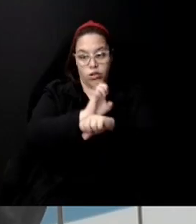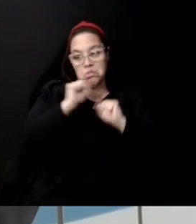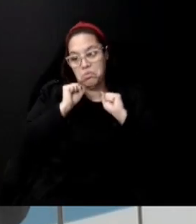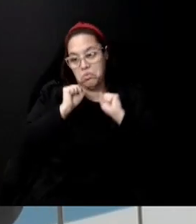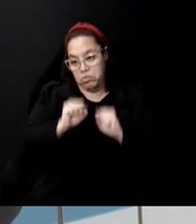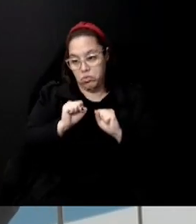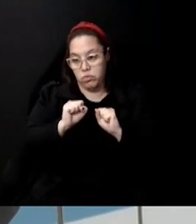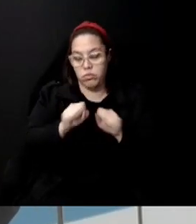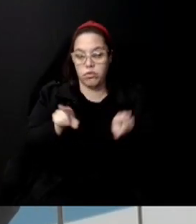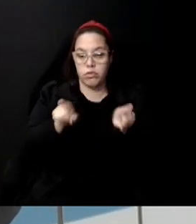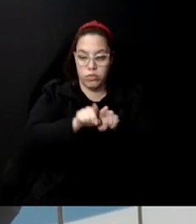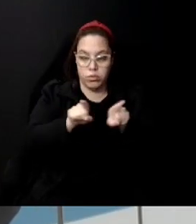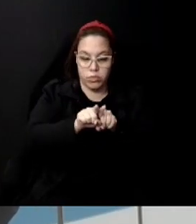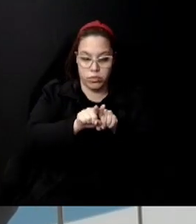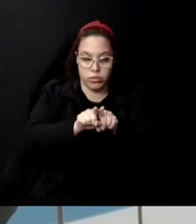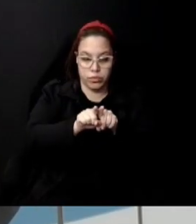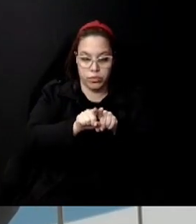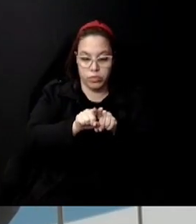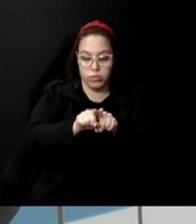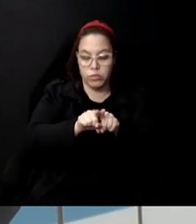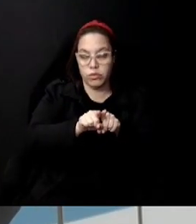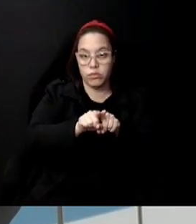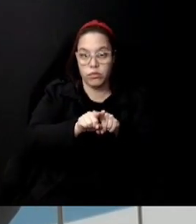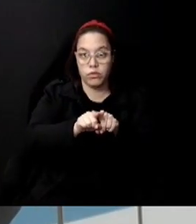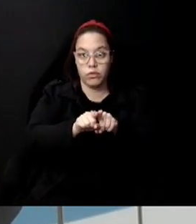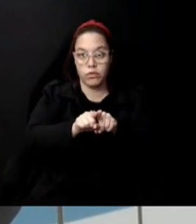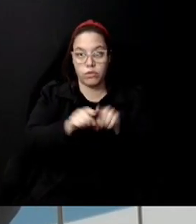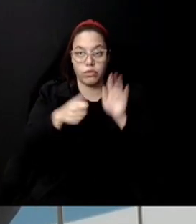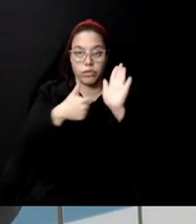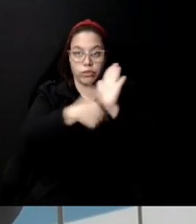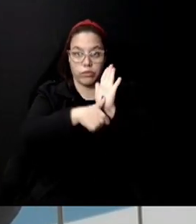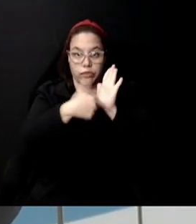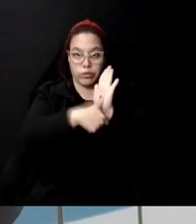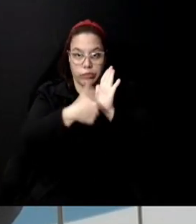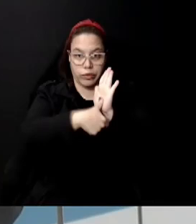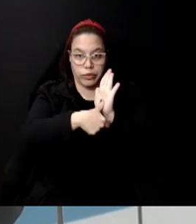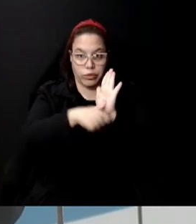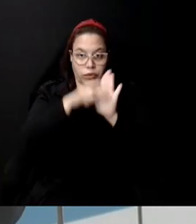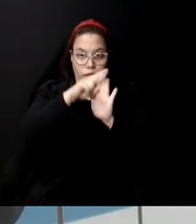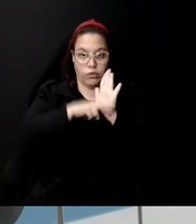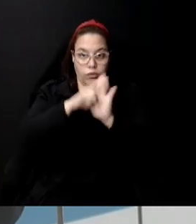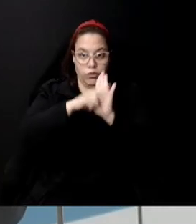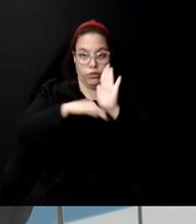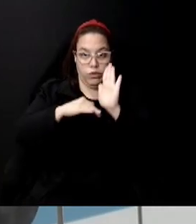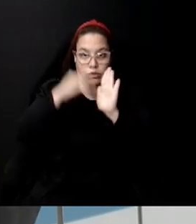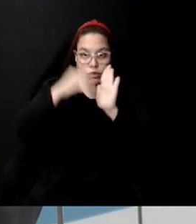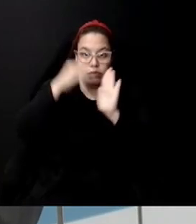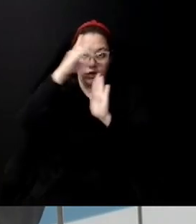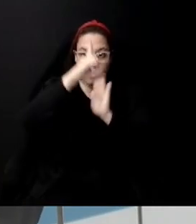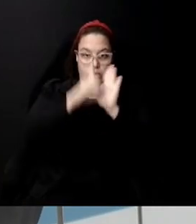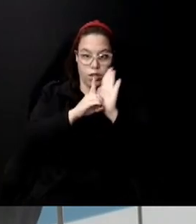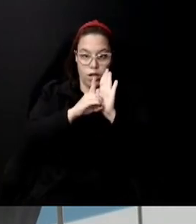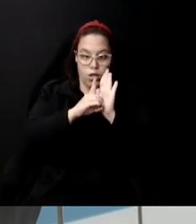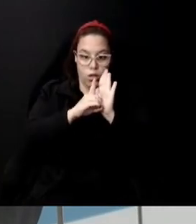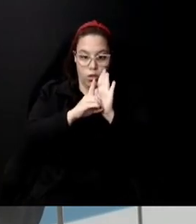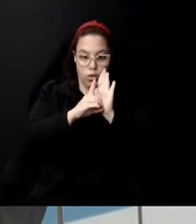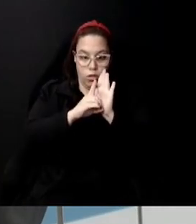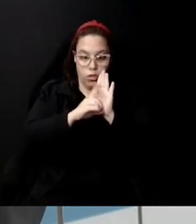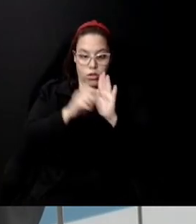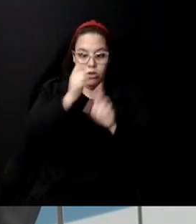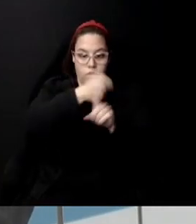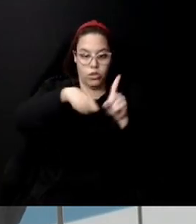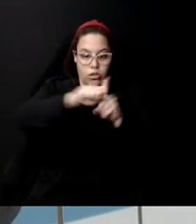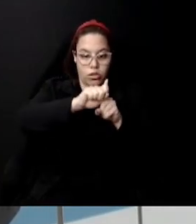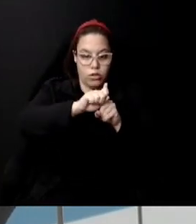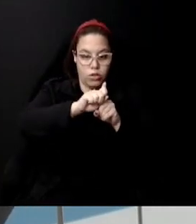também as declarações que vão avançar no campo dos direitos sociais. Para a gente resumir,